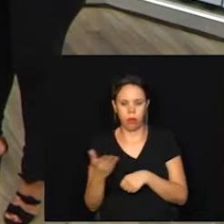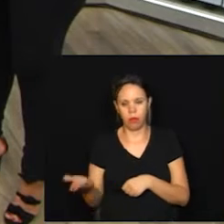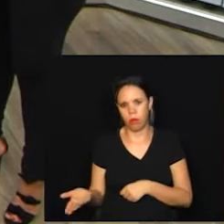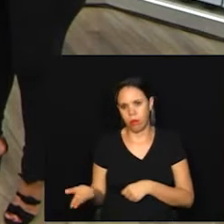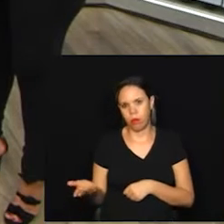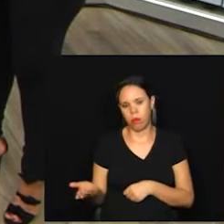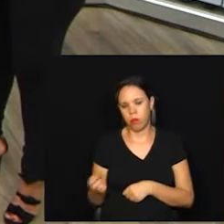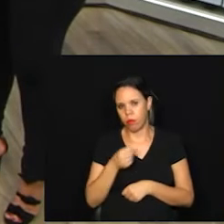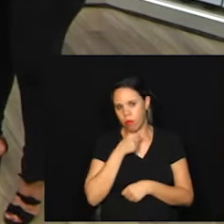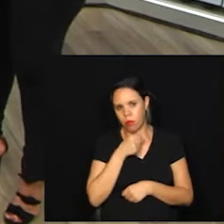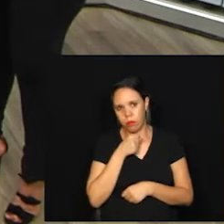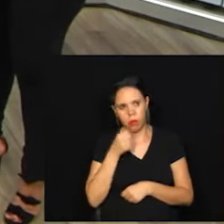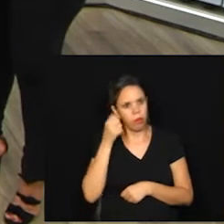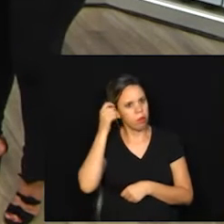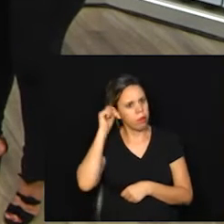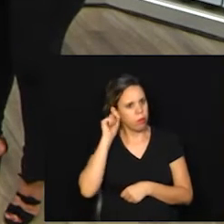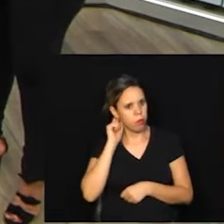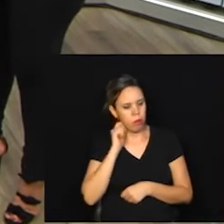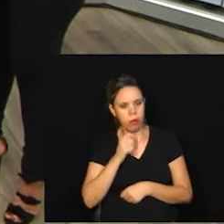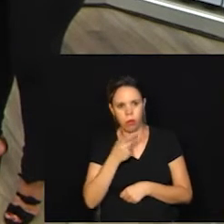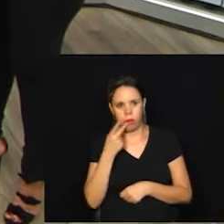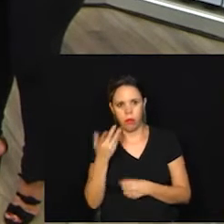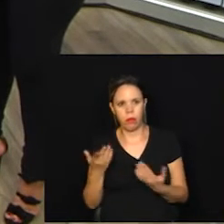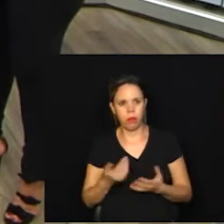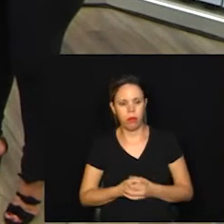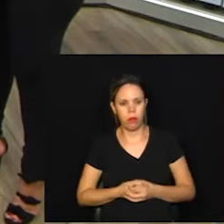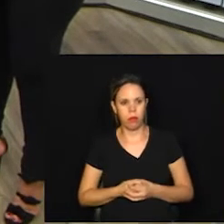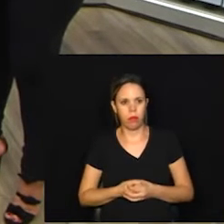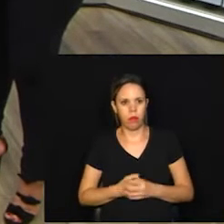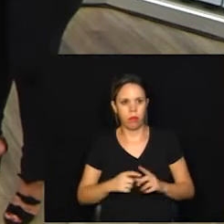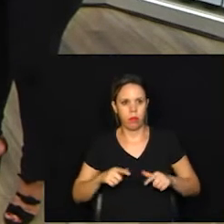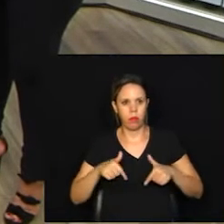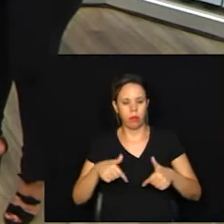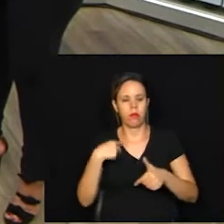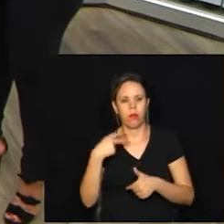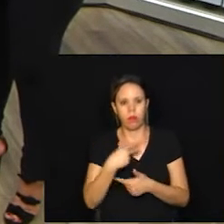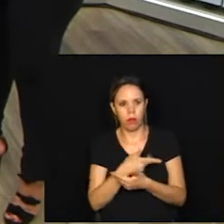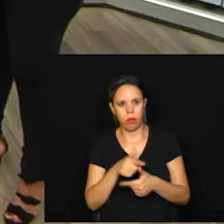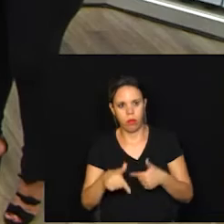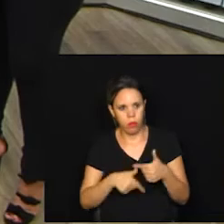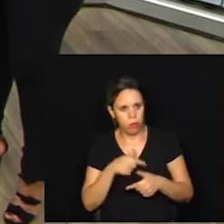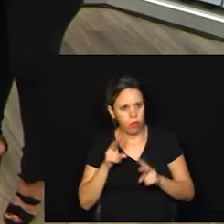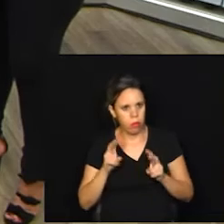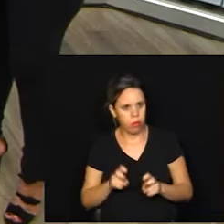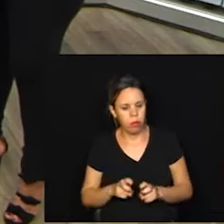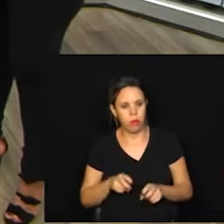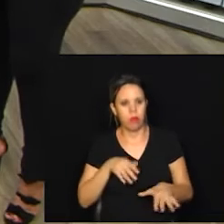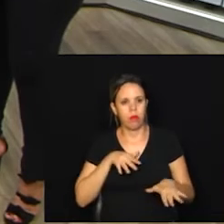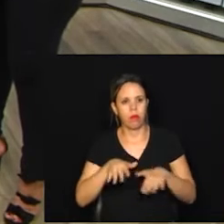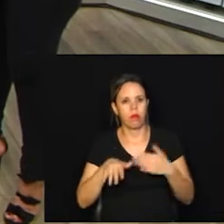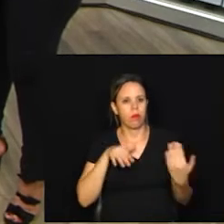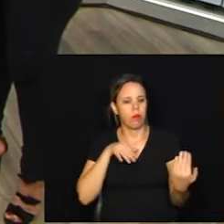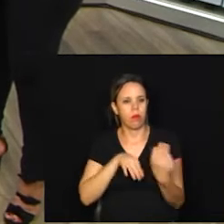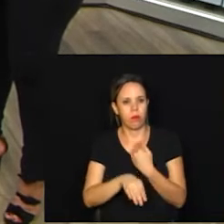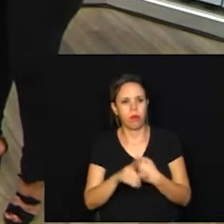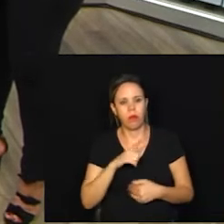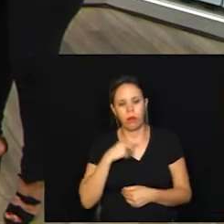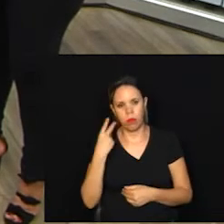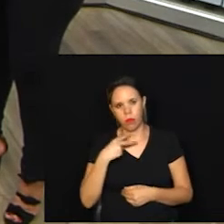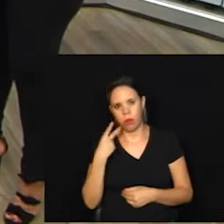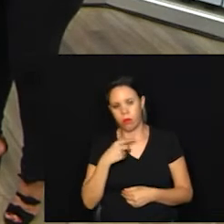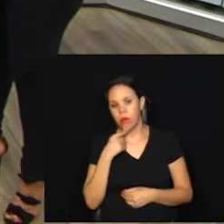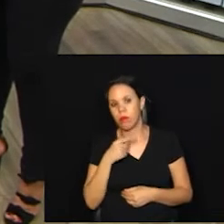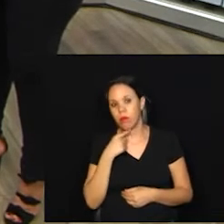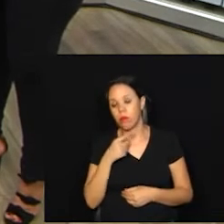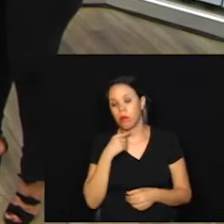as reportagens. Falando um pouquinho agora sobre ação parlamentar e relação com o trânsito, tem vereador